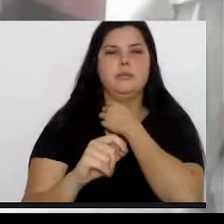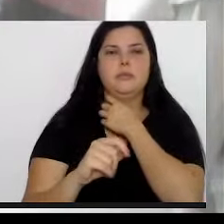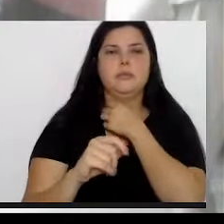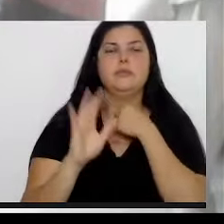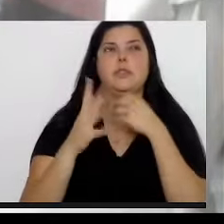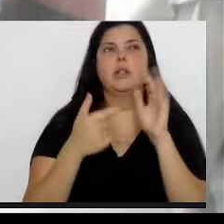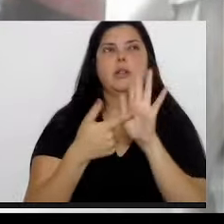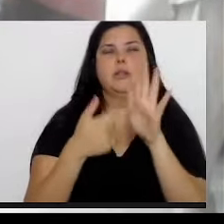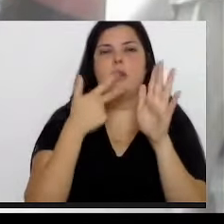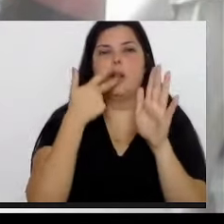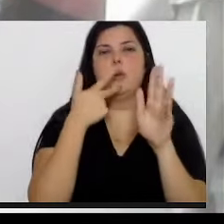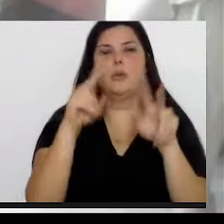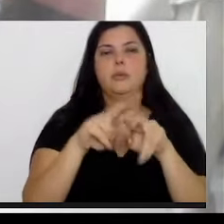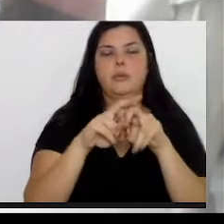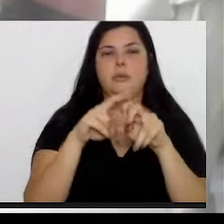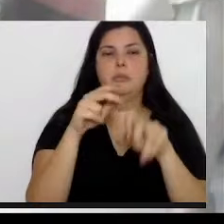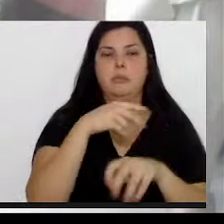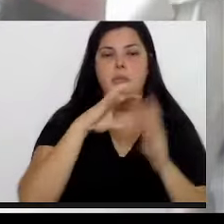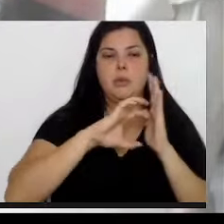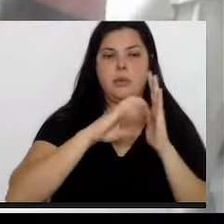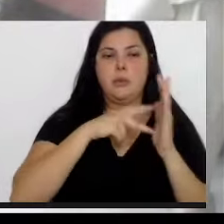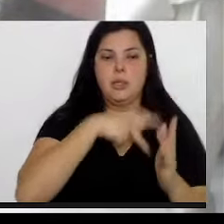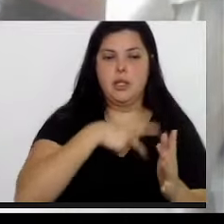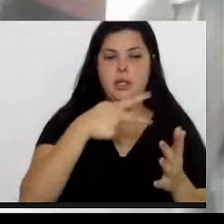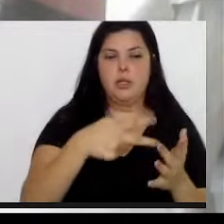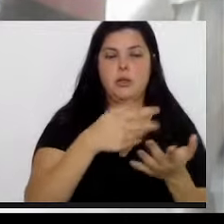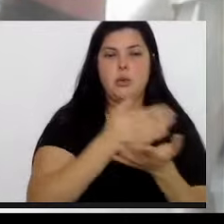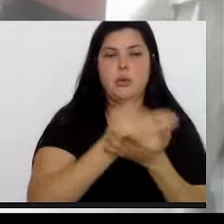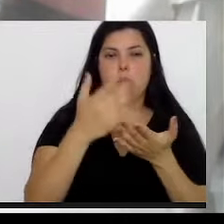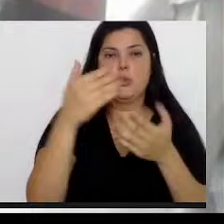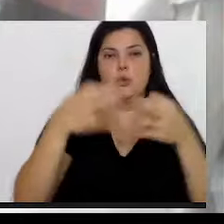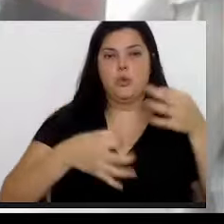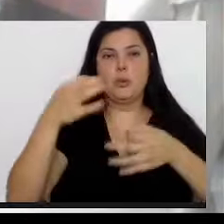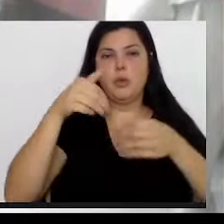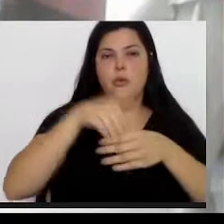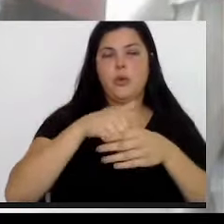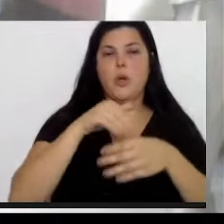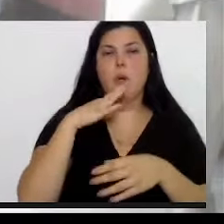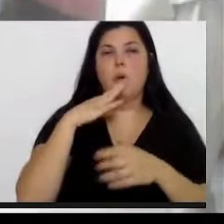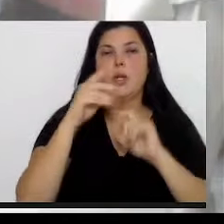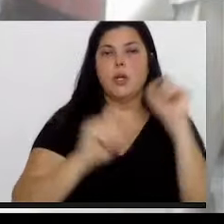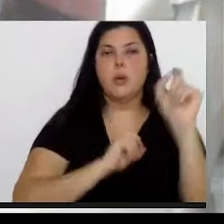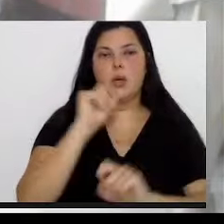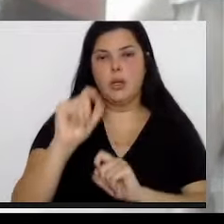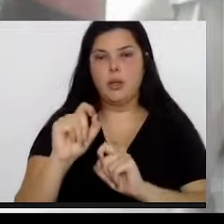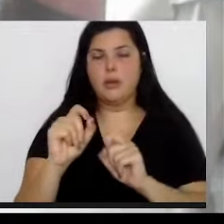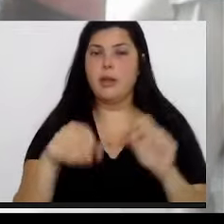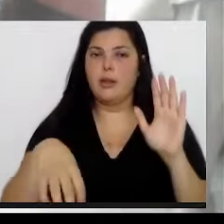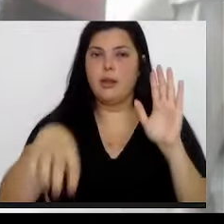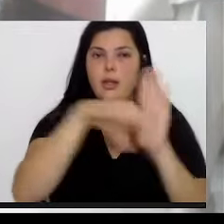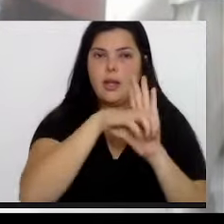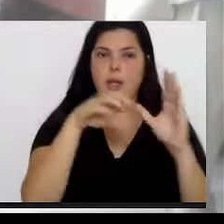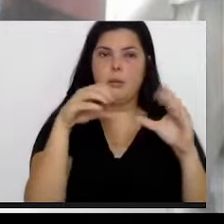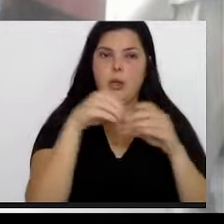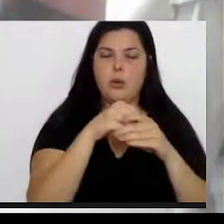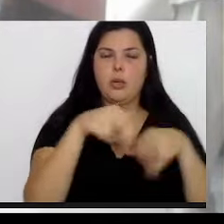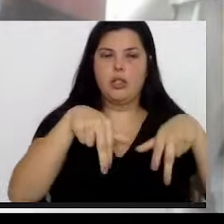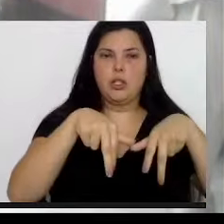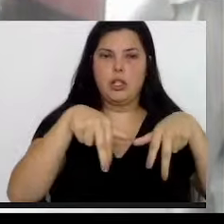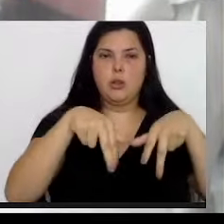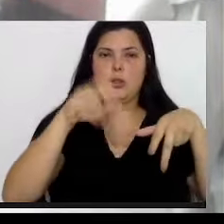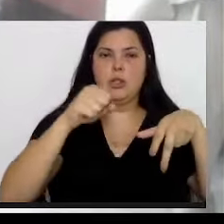trazido pelo presidente, iniciou o julgamento e proferiu o voto no sentido de reconhecer a fraude à cota de gênero.